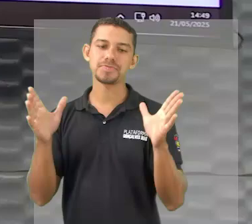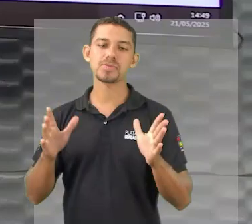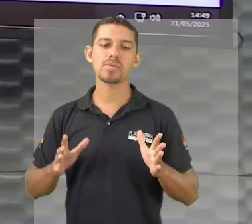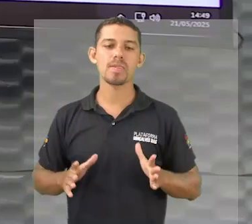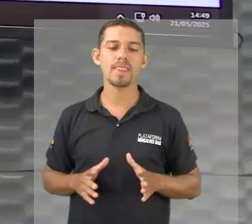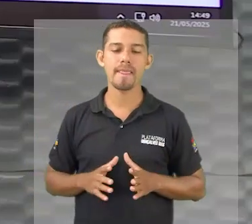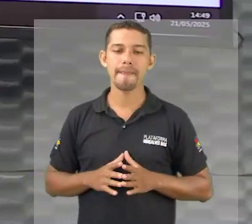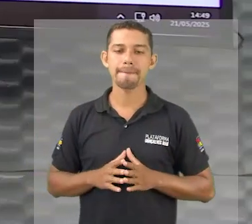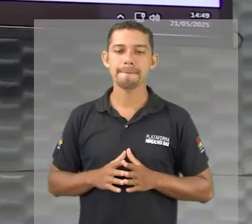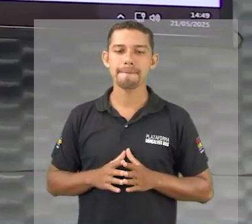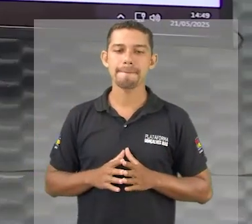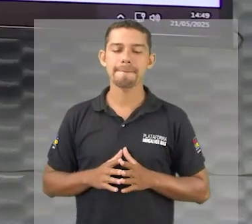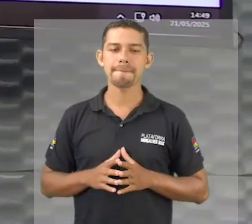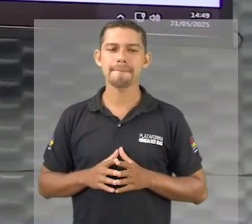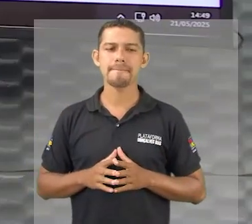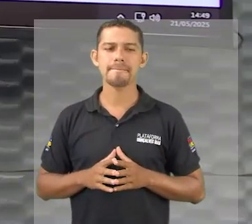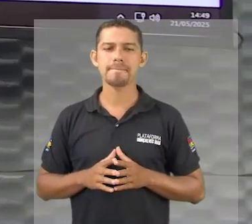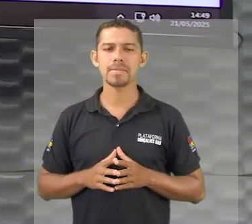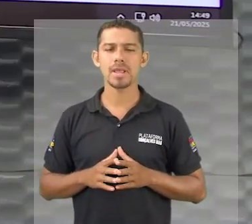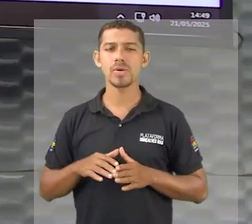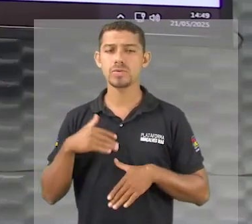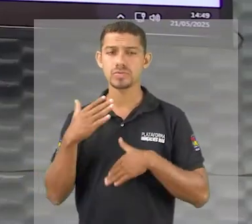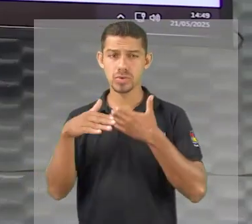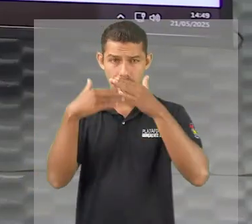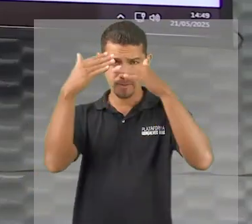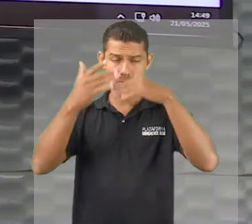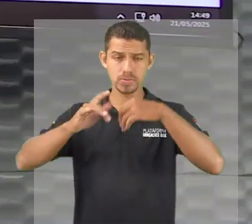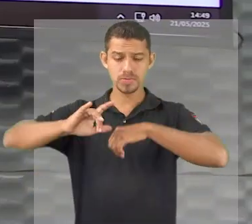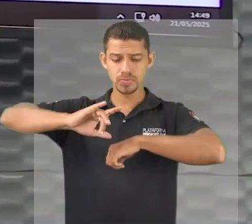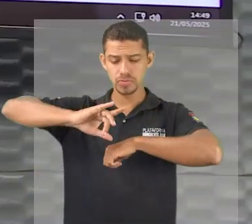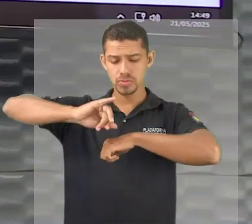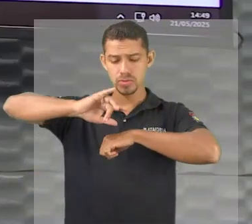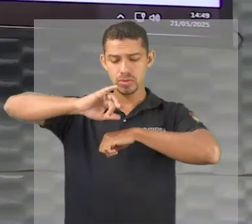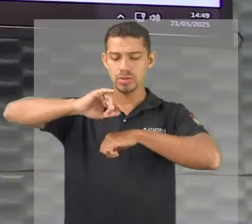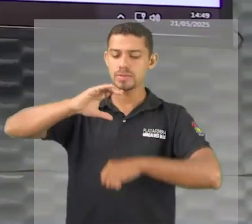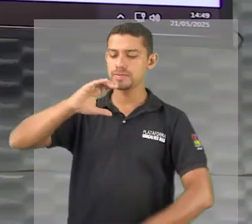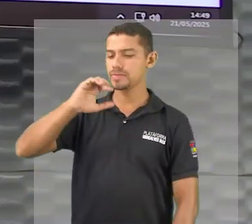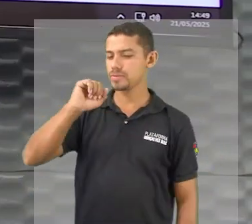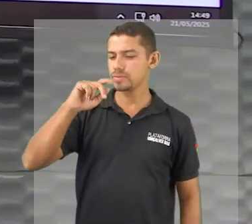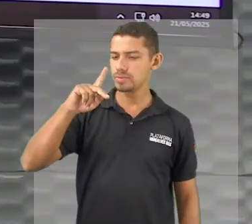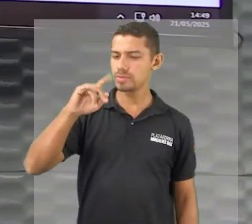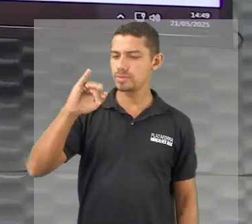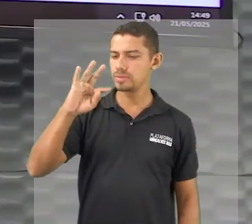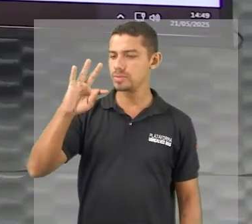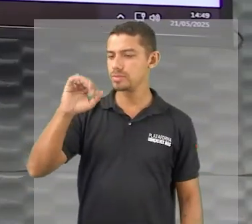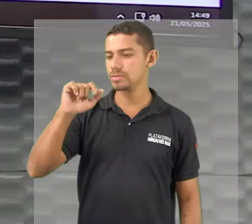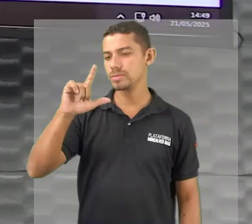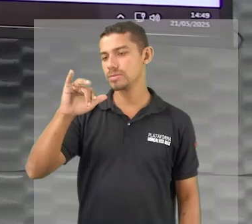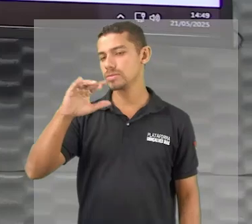Bom, com o avanço do capitalismo, e aí não tem como falar de